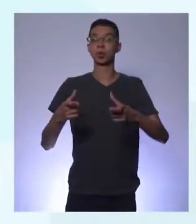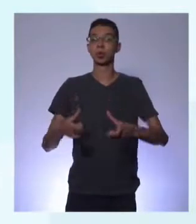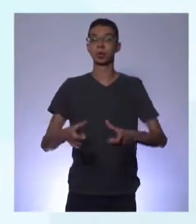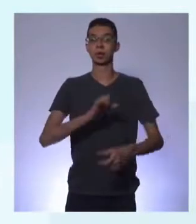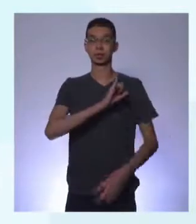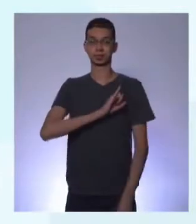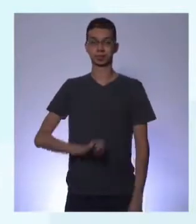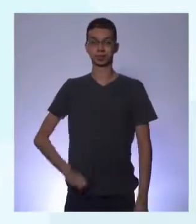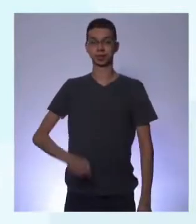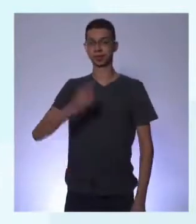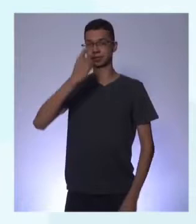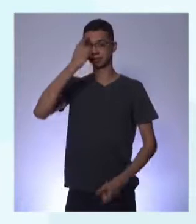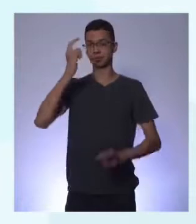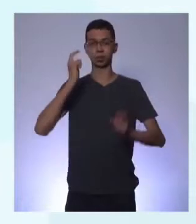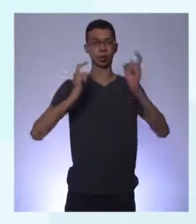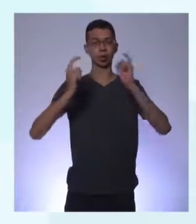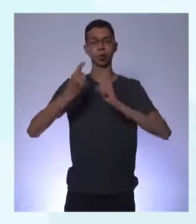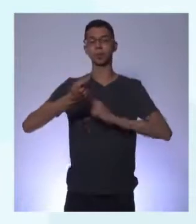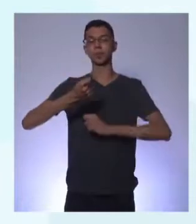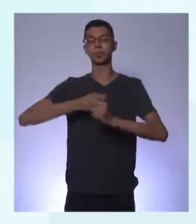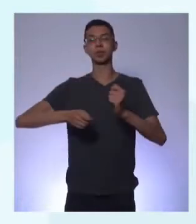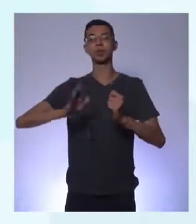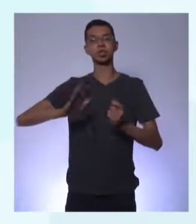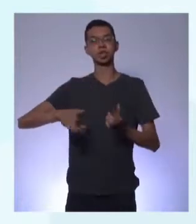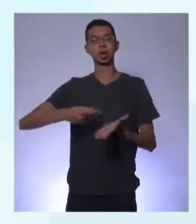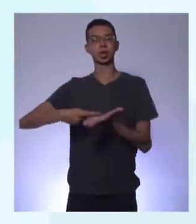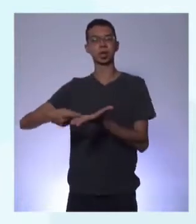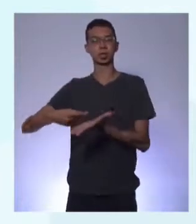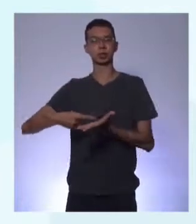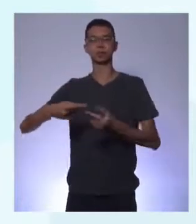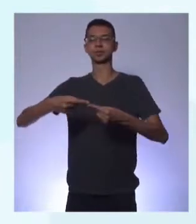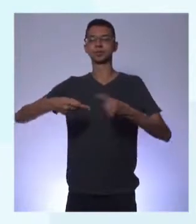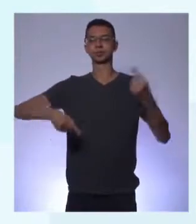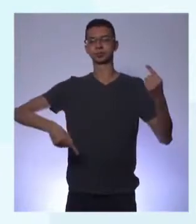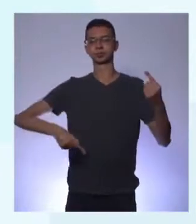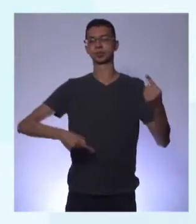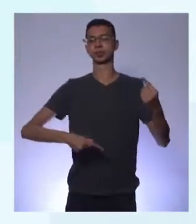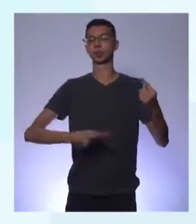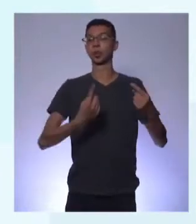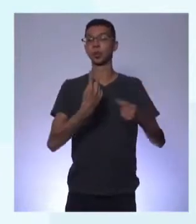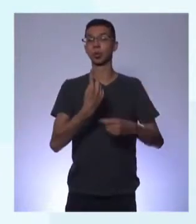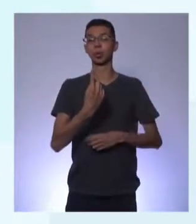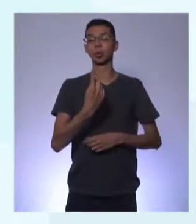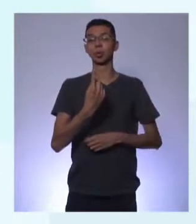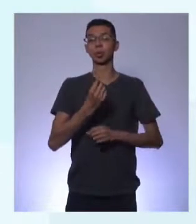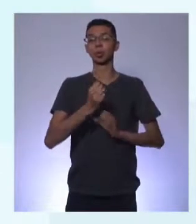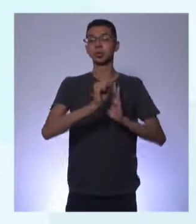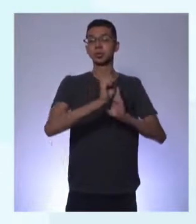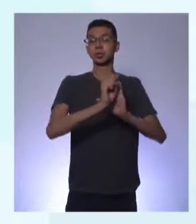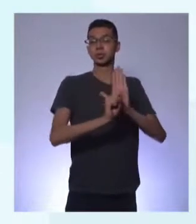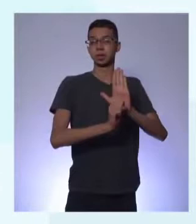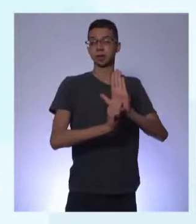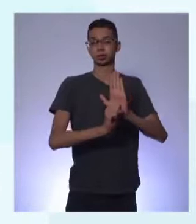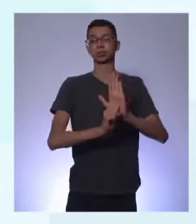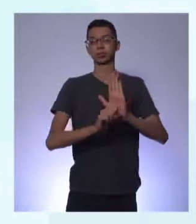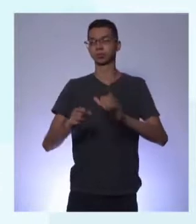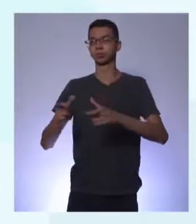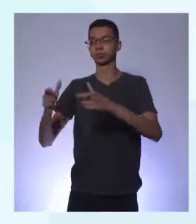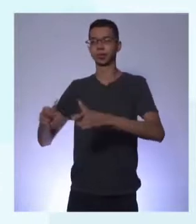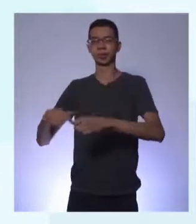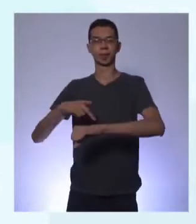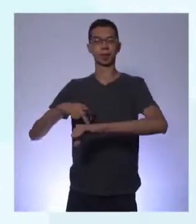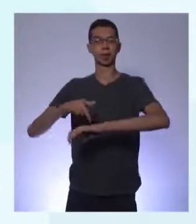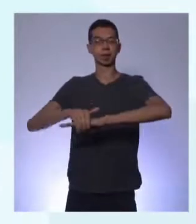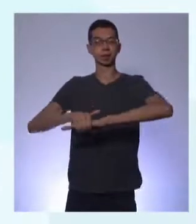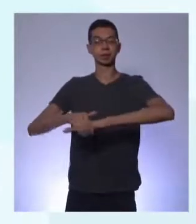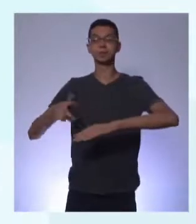comerciais de mais de um século com a Inglaterra. A solução tomada pela corte portuguesa foi manter a fidelidade comercial